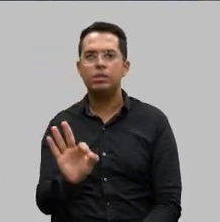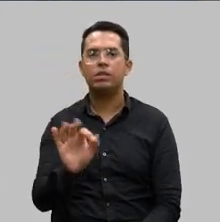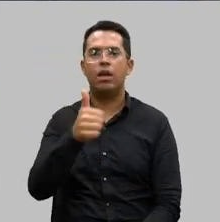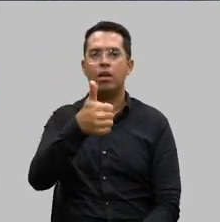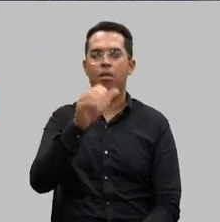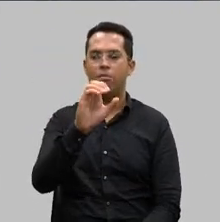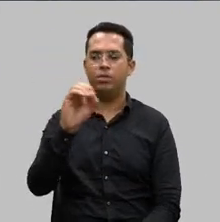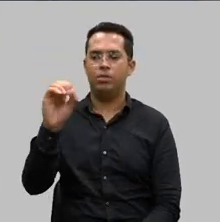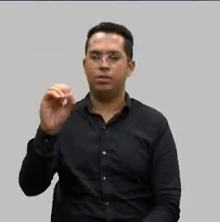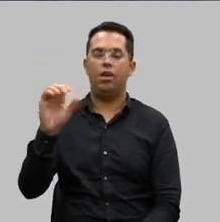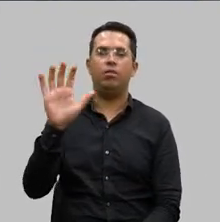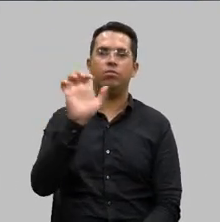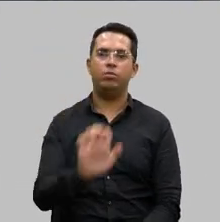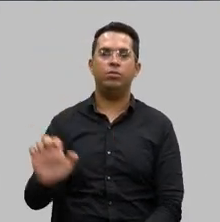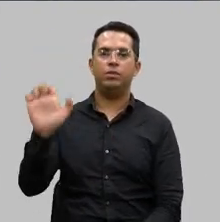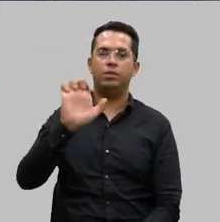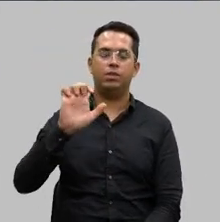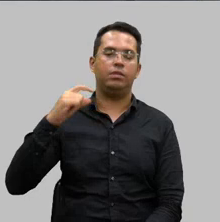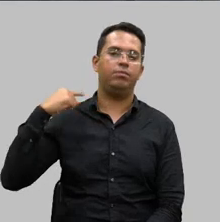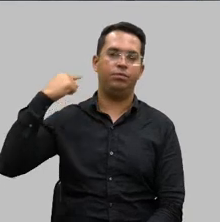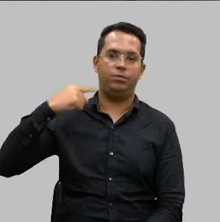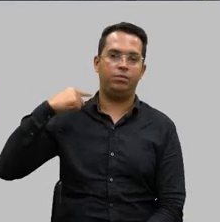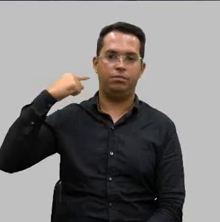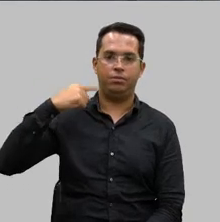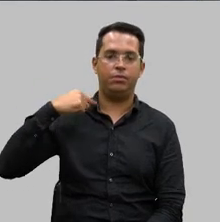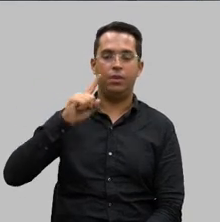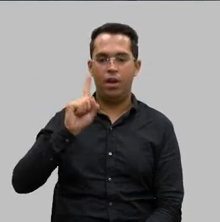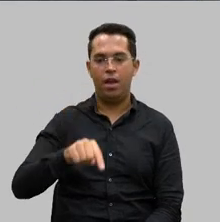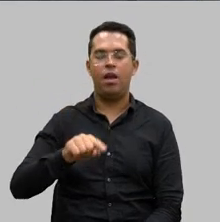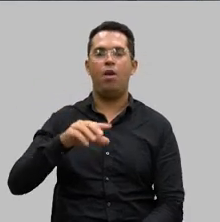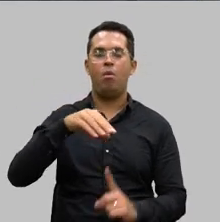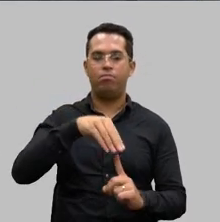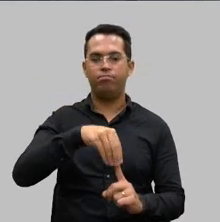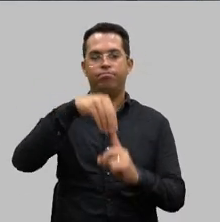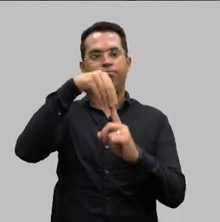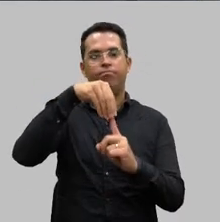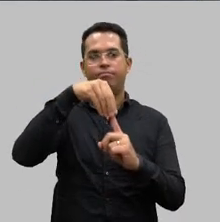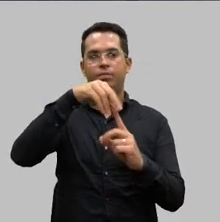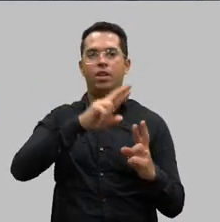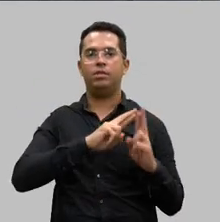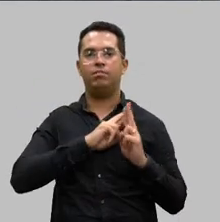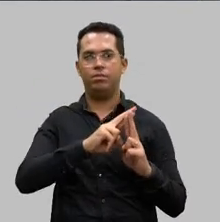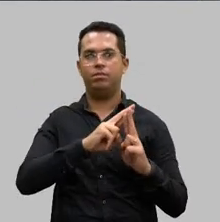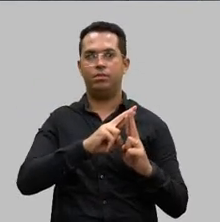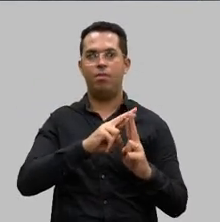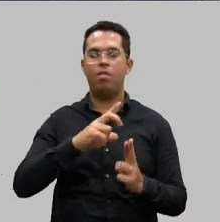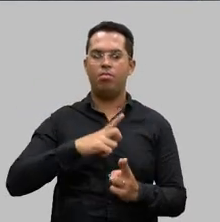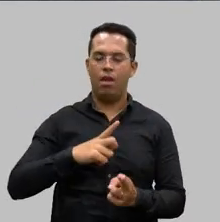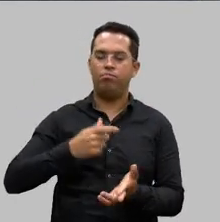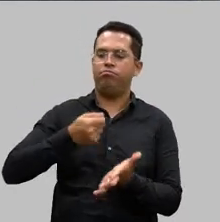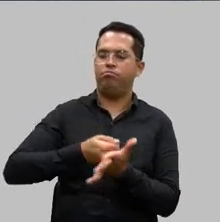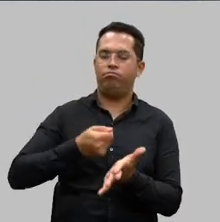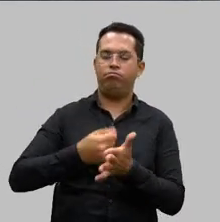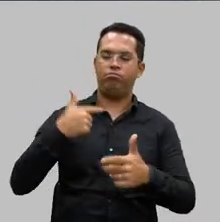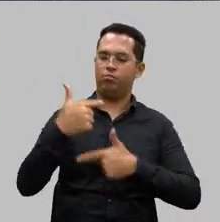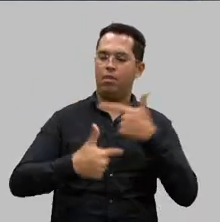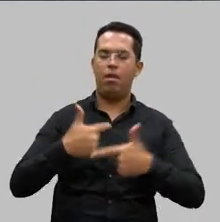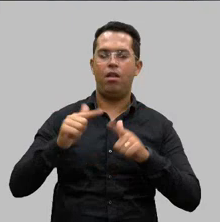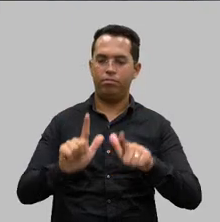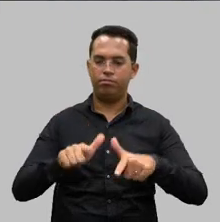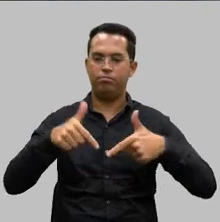Gerais é o principal financiador das instituições tem cumprido na grande maioria das vezes a sua